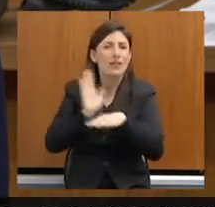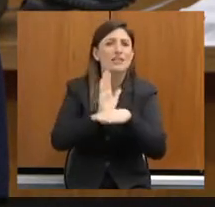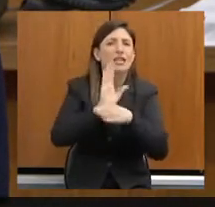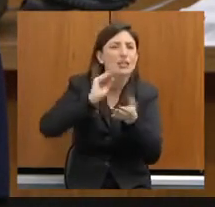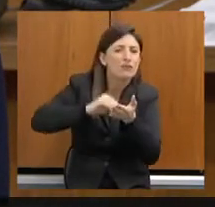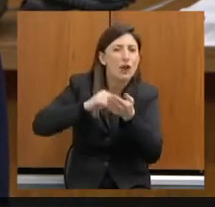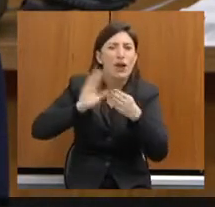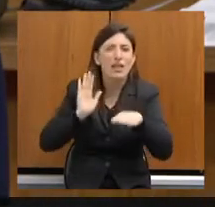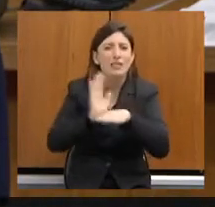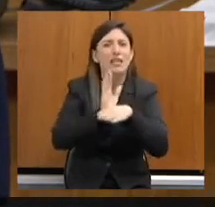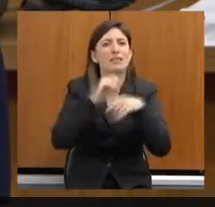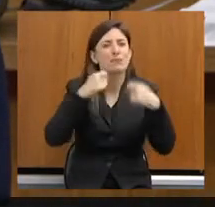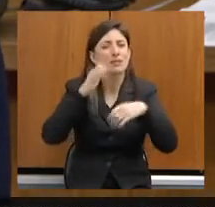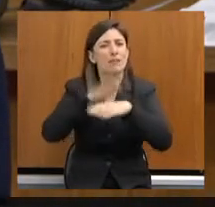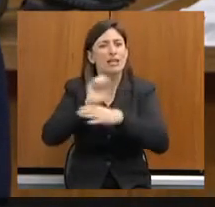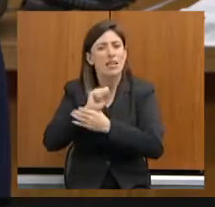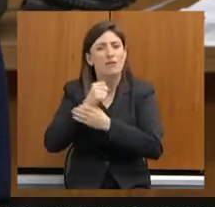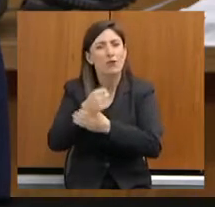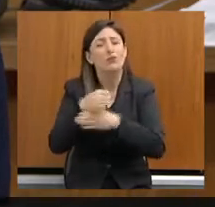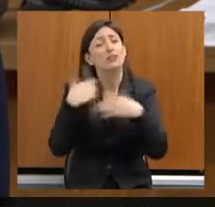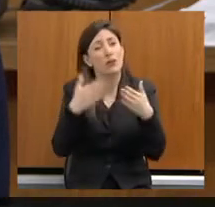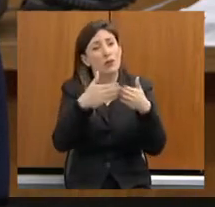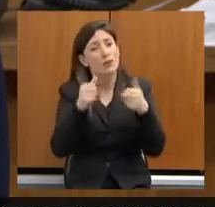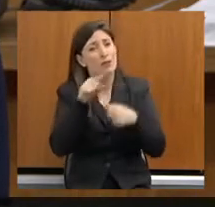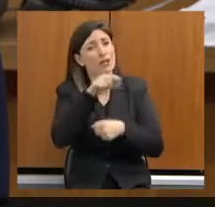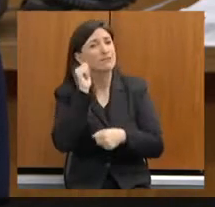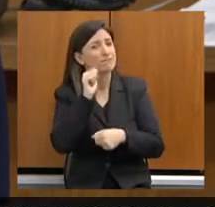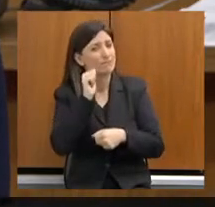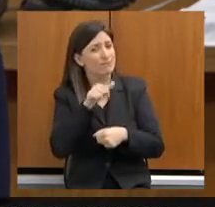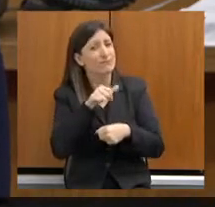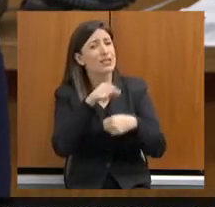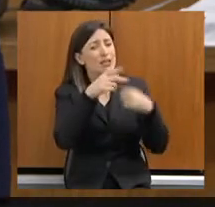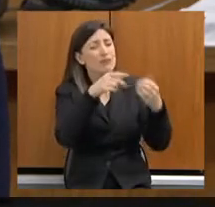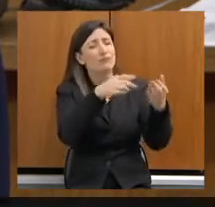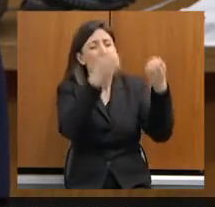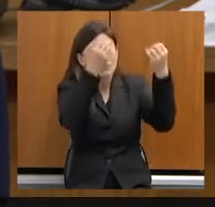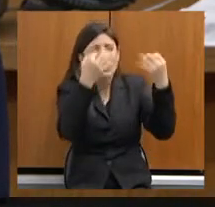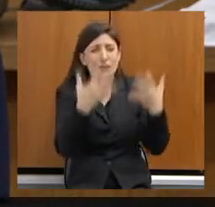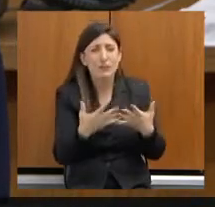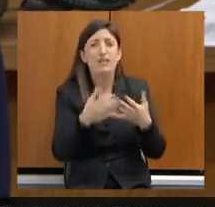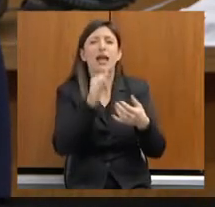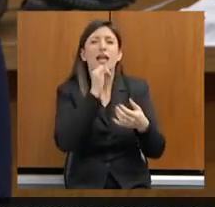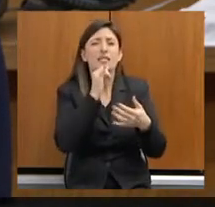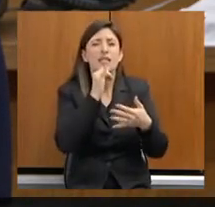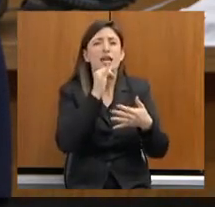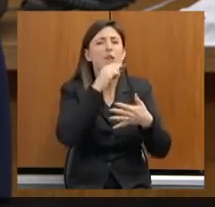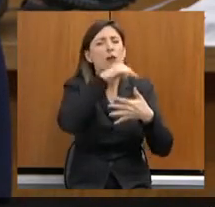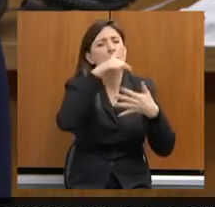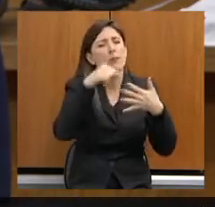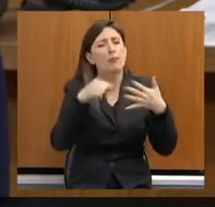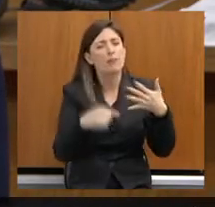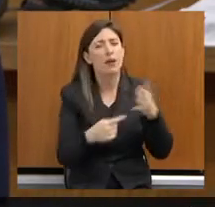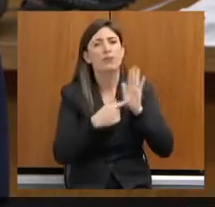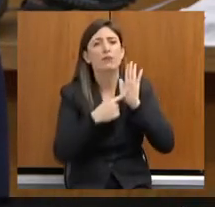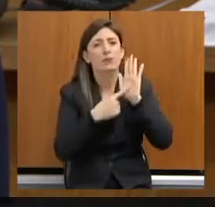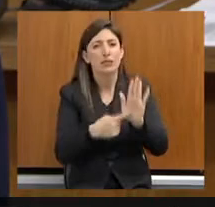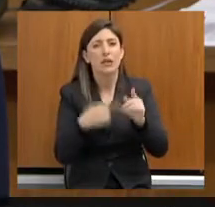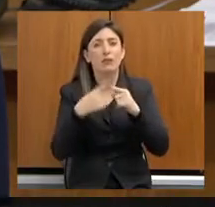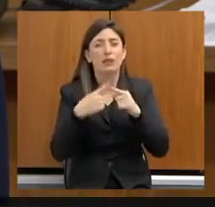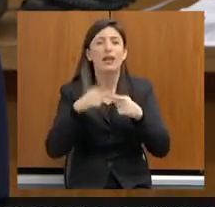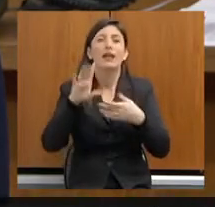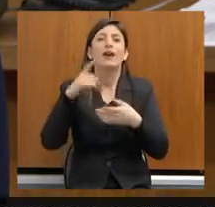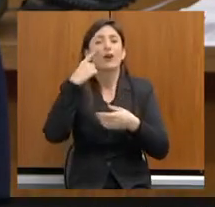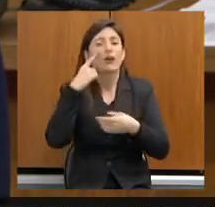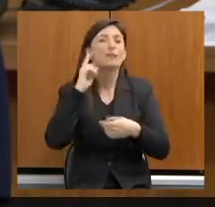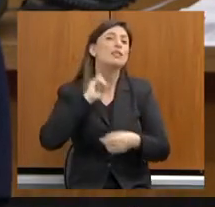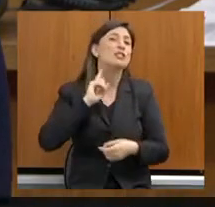reforçada então eu pedi da senhora que que deu certo esses exemplos mais ponto baixo para que a gente pudesse avaliar diz que Minas Gerais estão tem 853